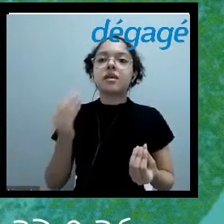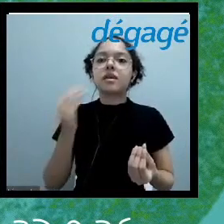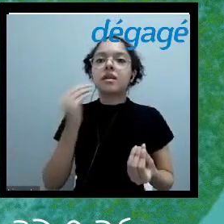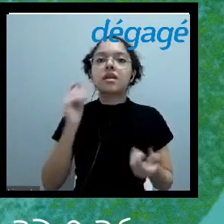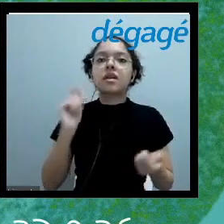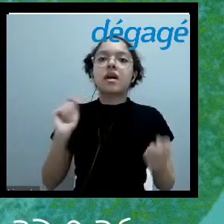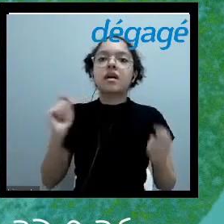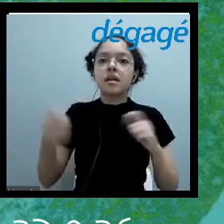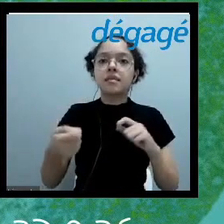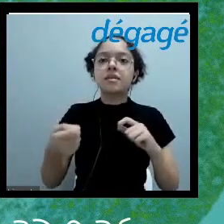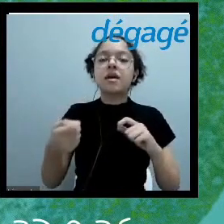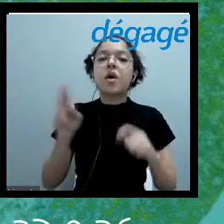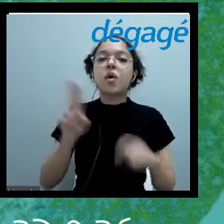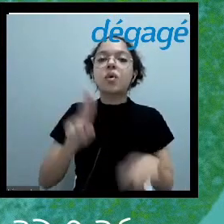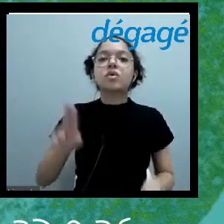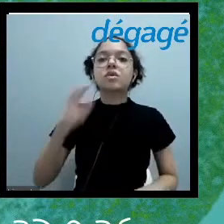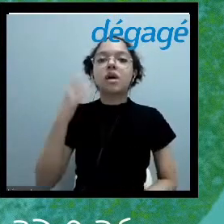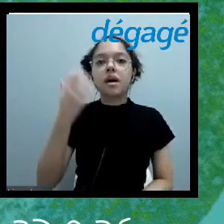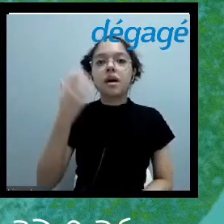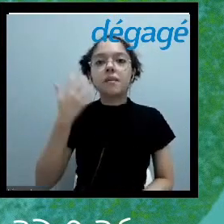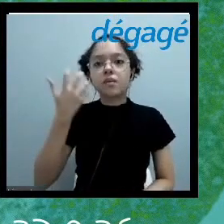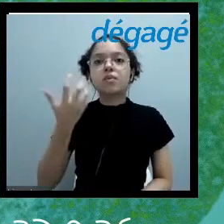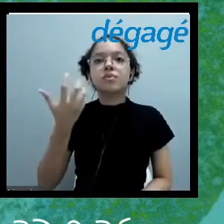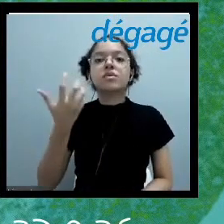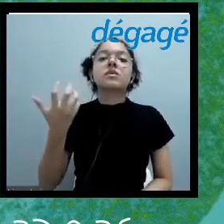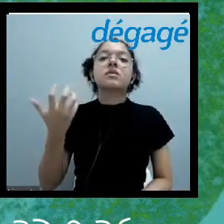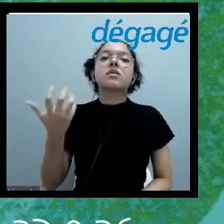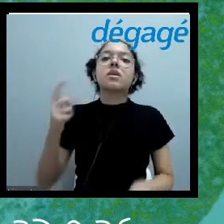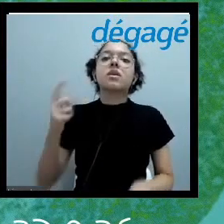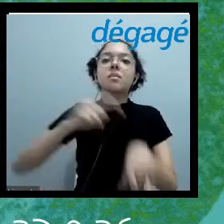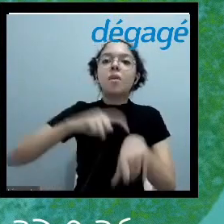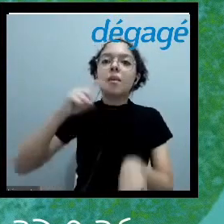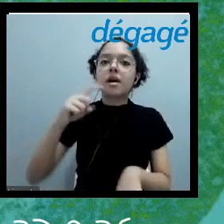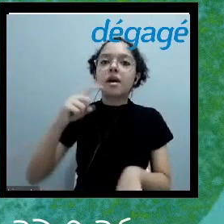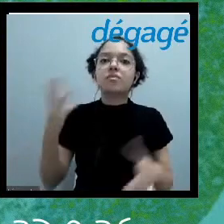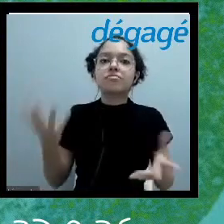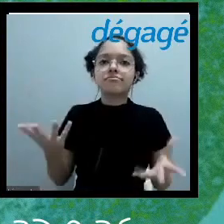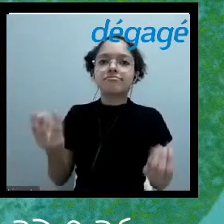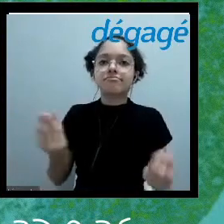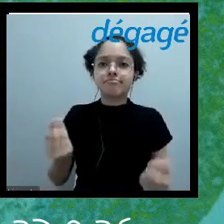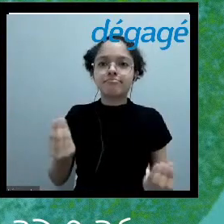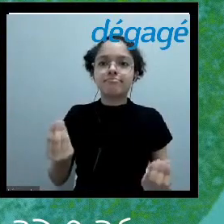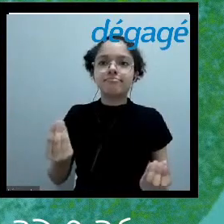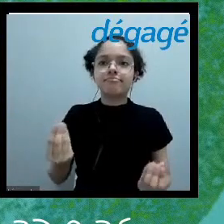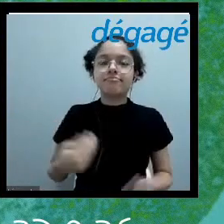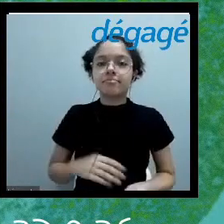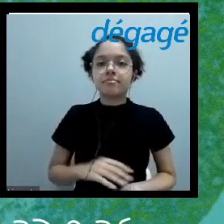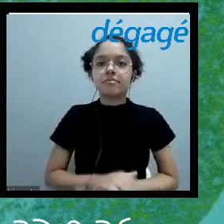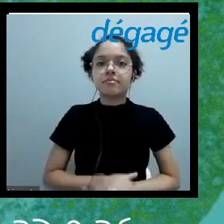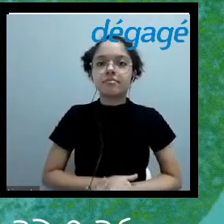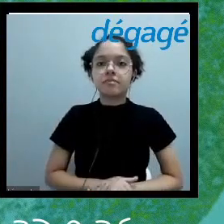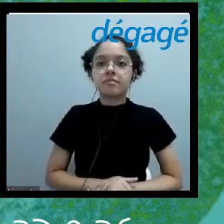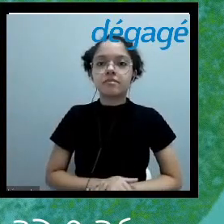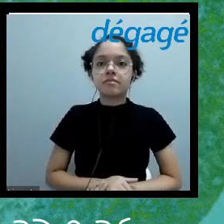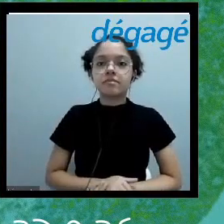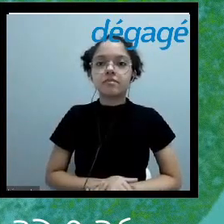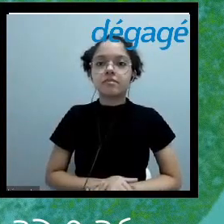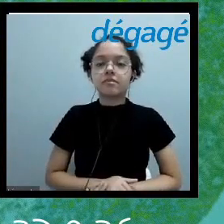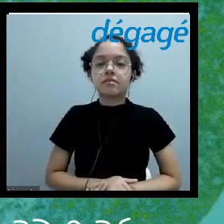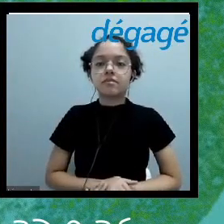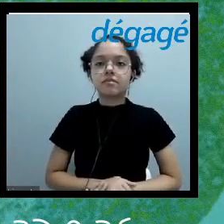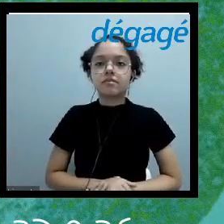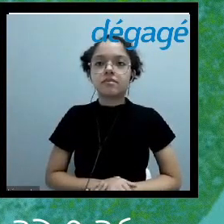ali, paz, sabe? E a musicoterapia no coma para poder deixar, relaxar e vai, sabe? E aquilo